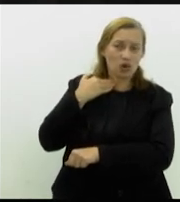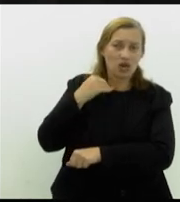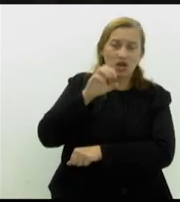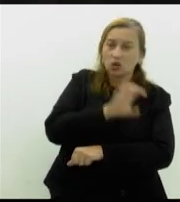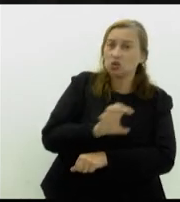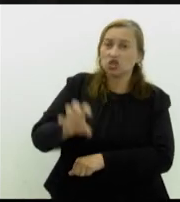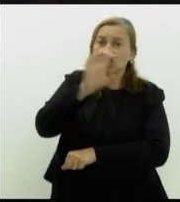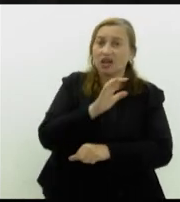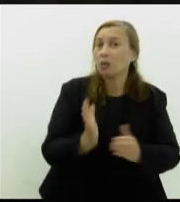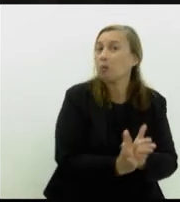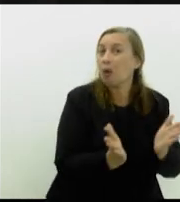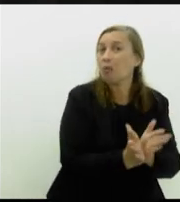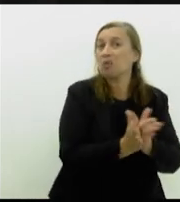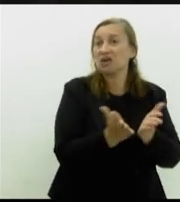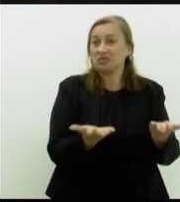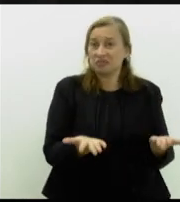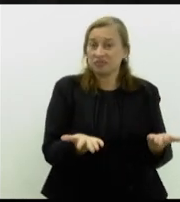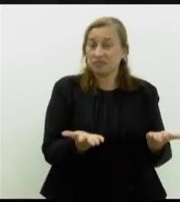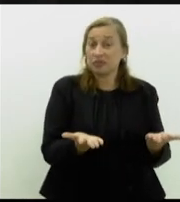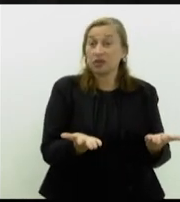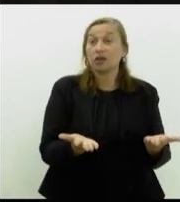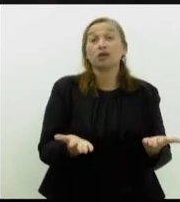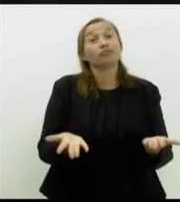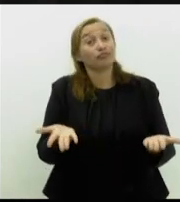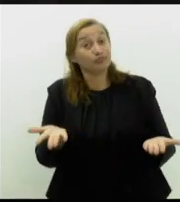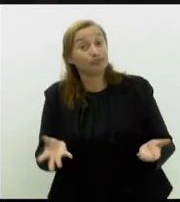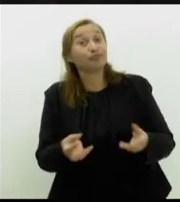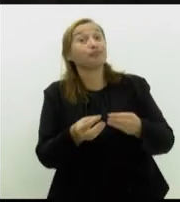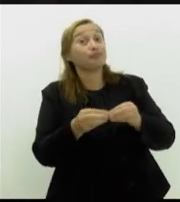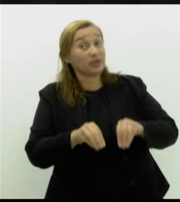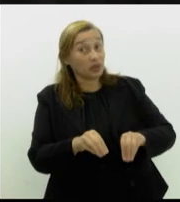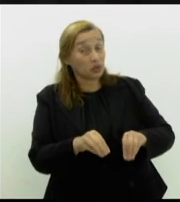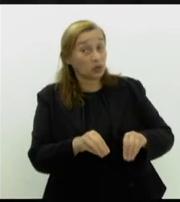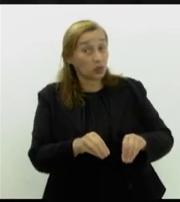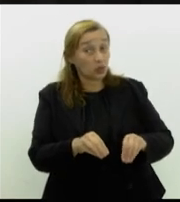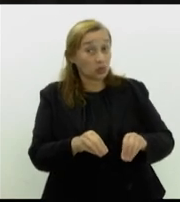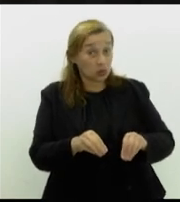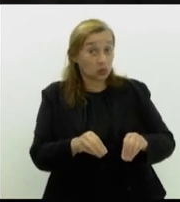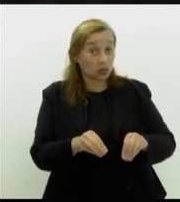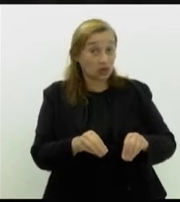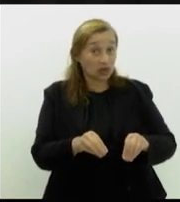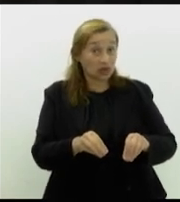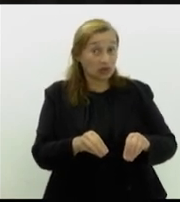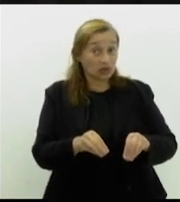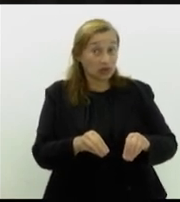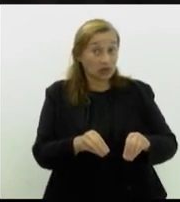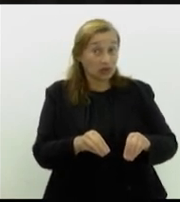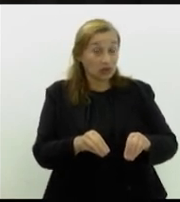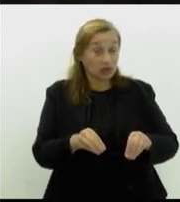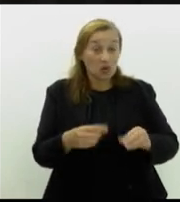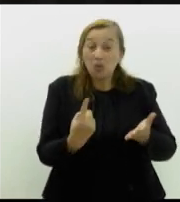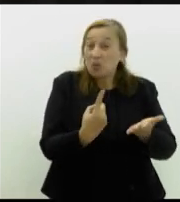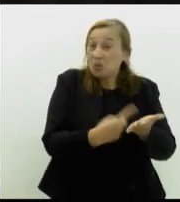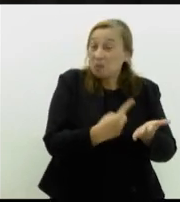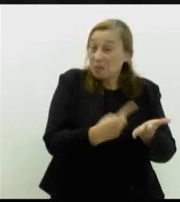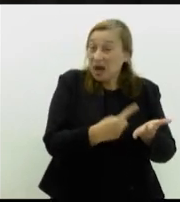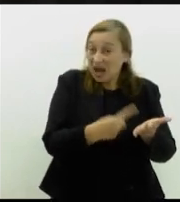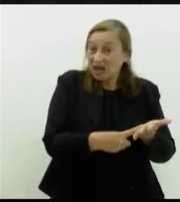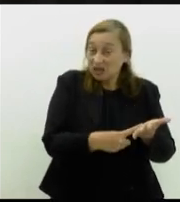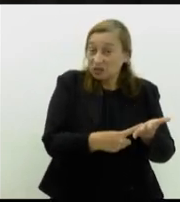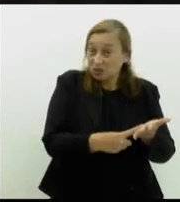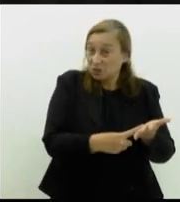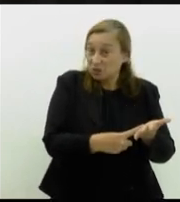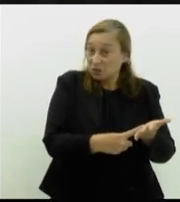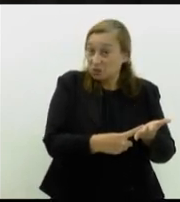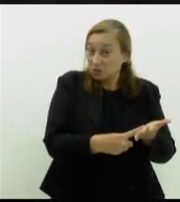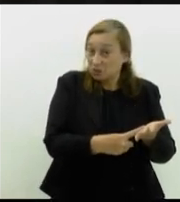unidades federadas. Por via de consequência, está rompido o Pacto